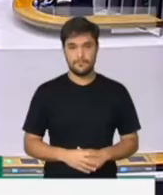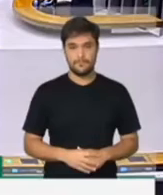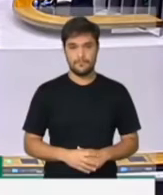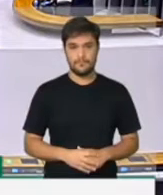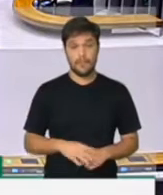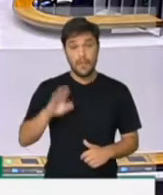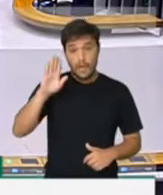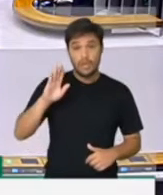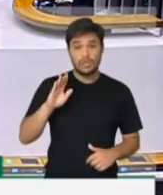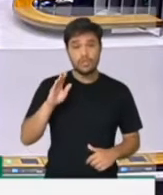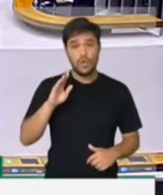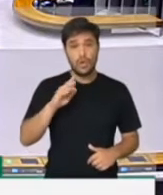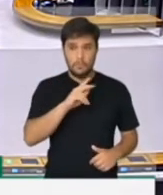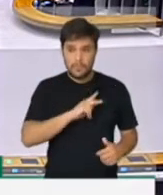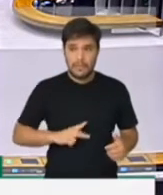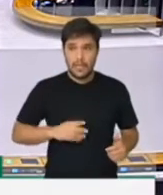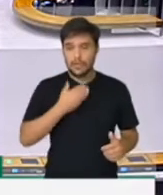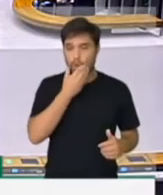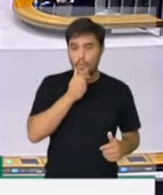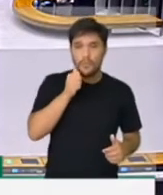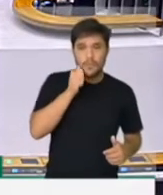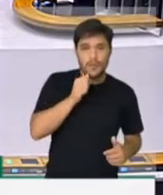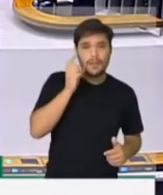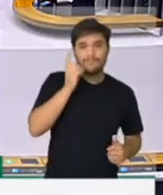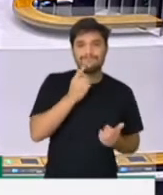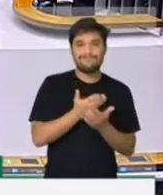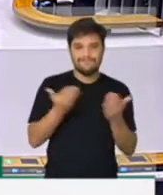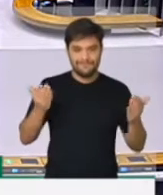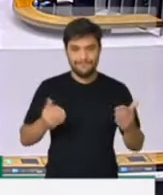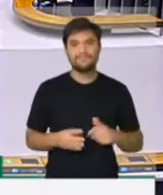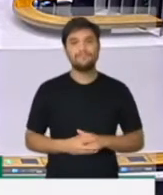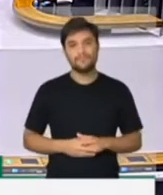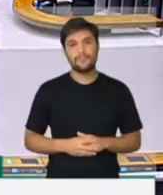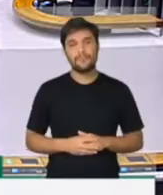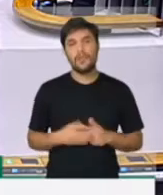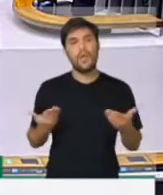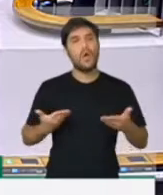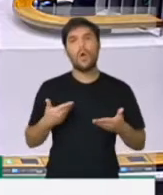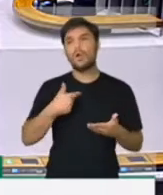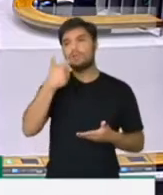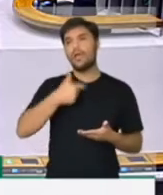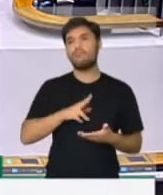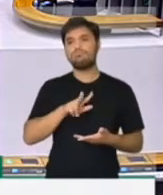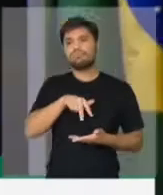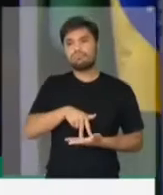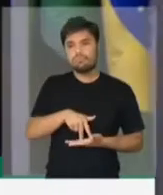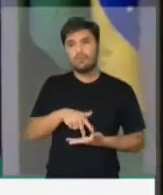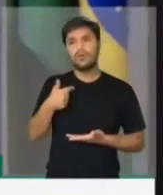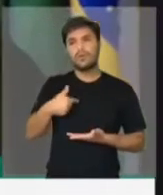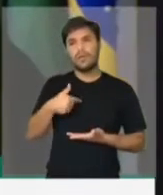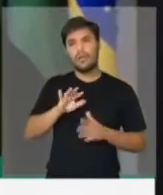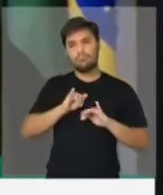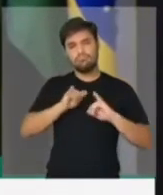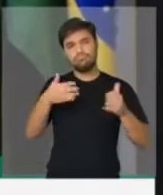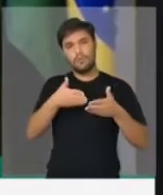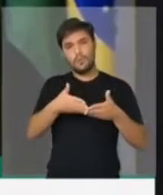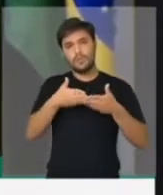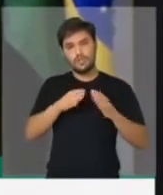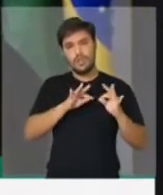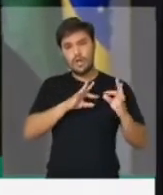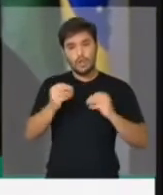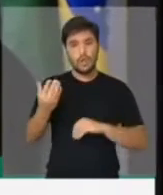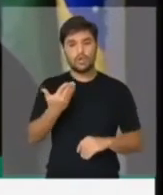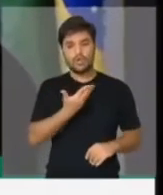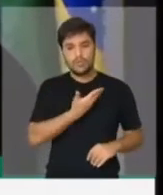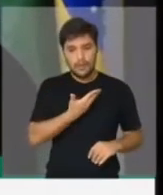Senhor presidente, senhoras e senhores deputados, o que me traz à tribuna hoje é um apelo, um pedido a todos os colegas